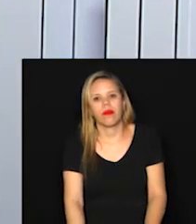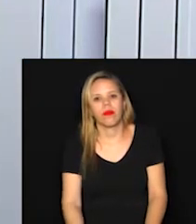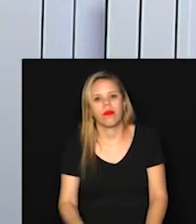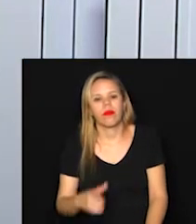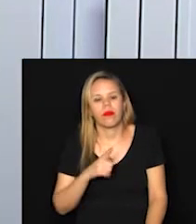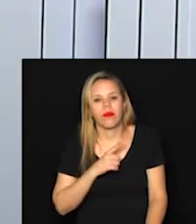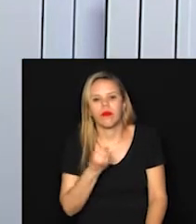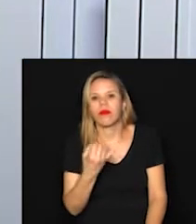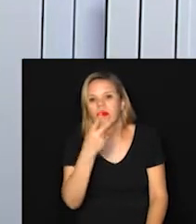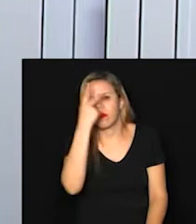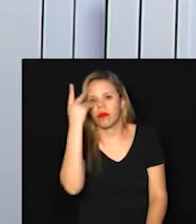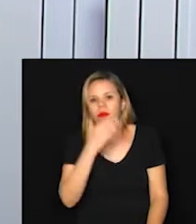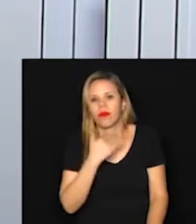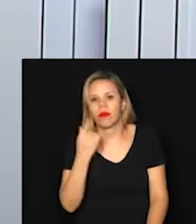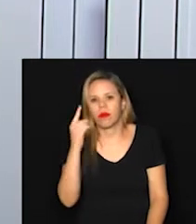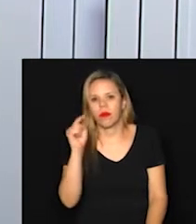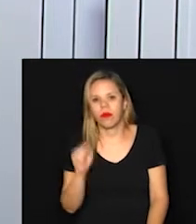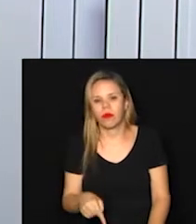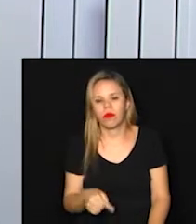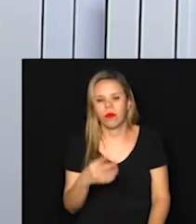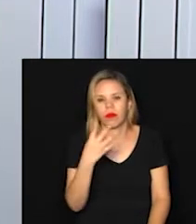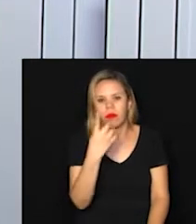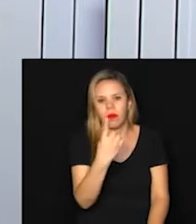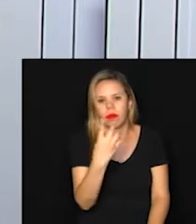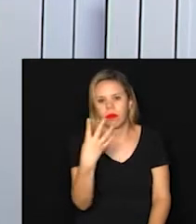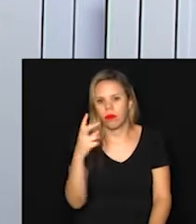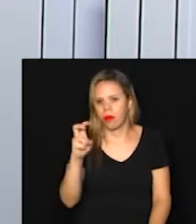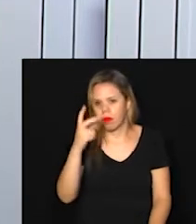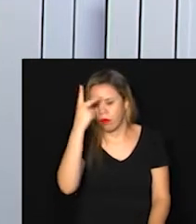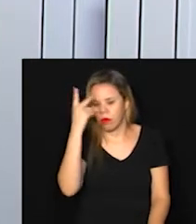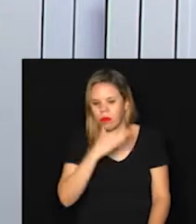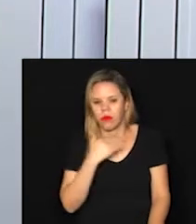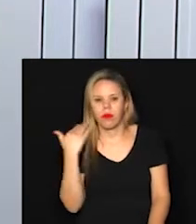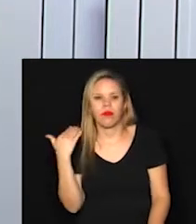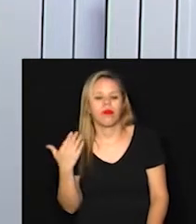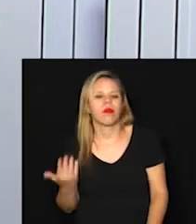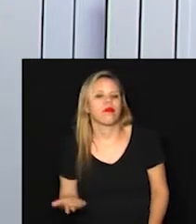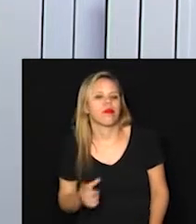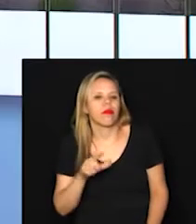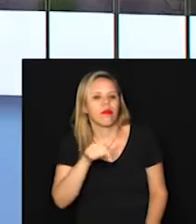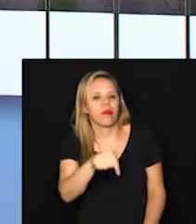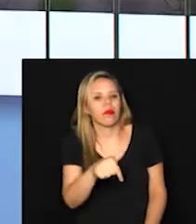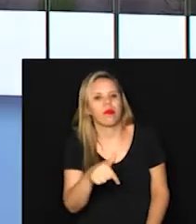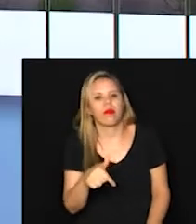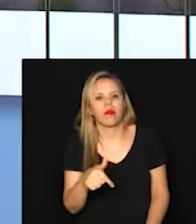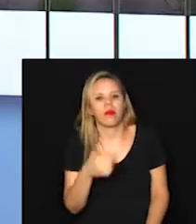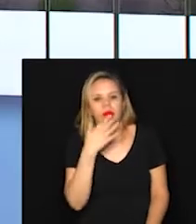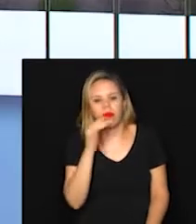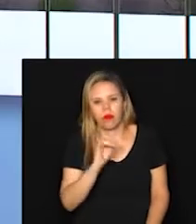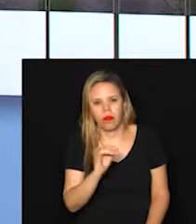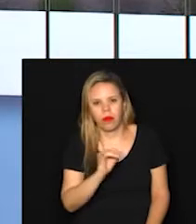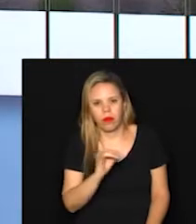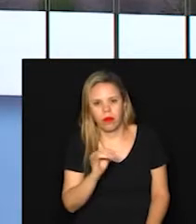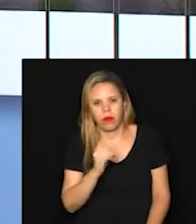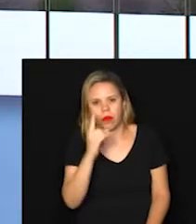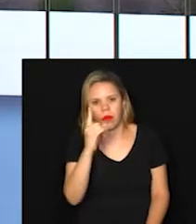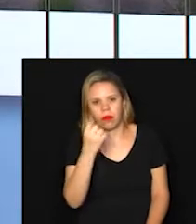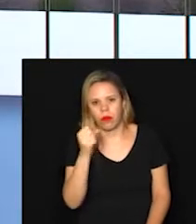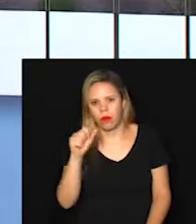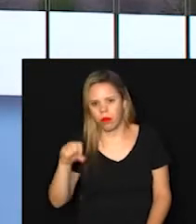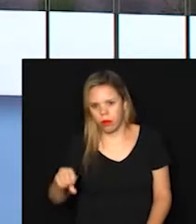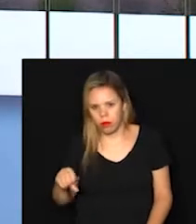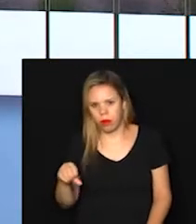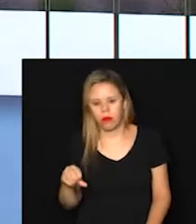de óbitos, 1.145 casos. 1.145. Depois vem Indaiatuba com